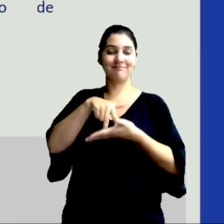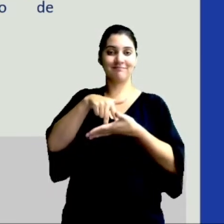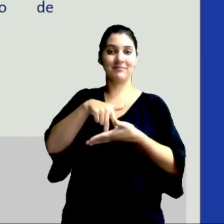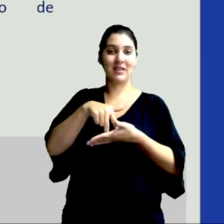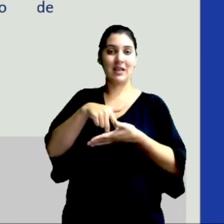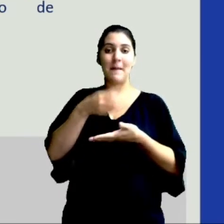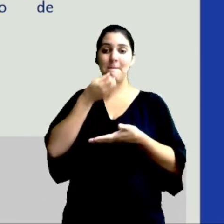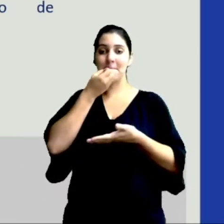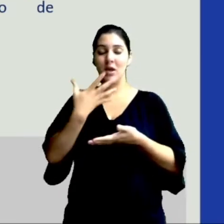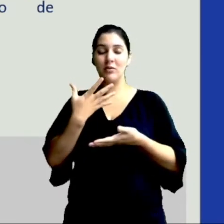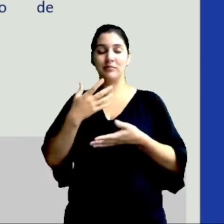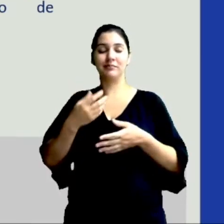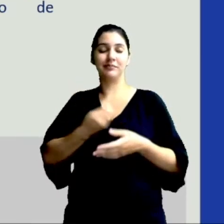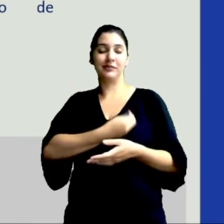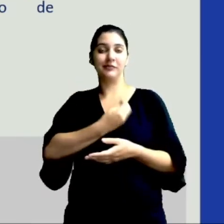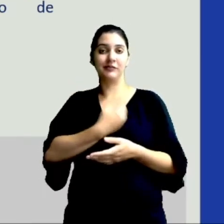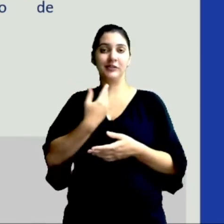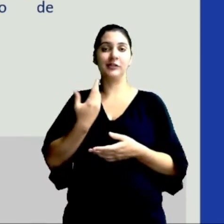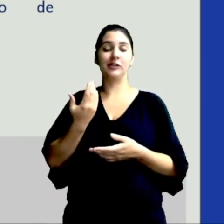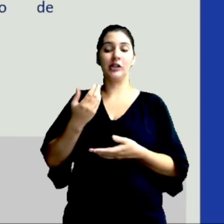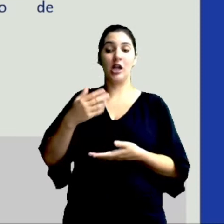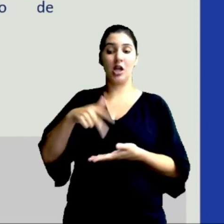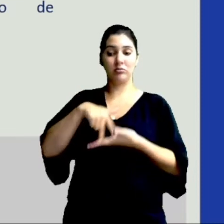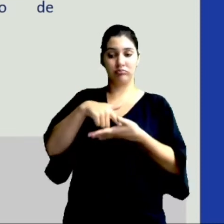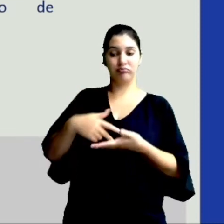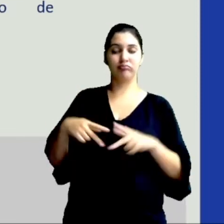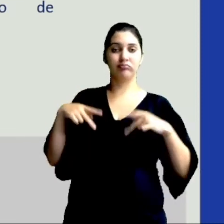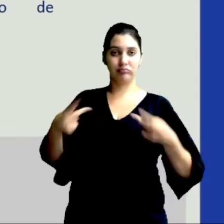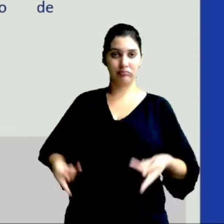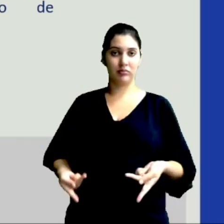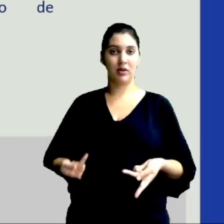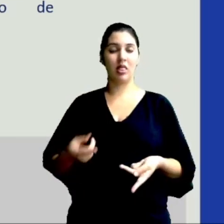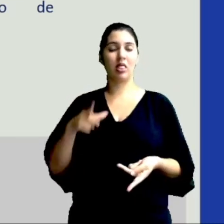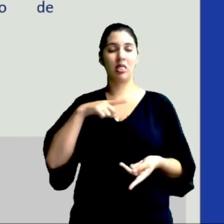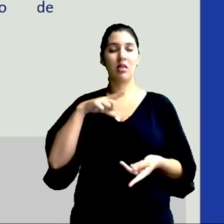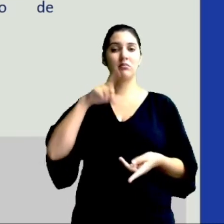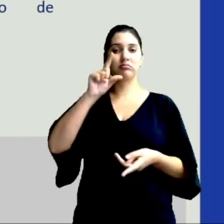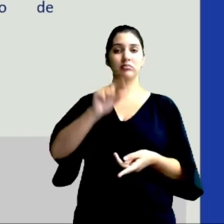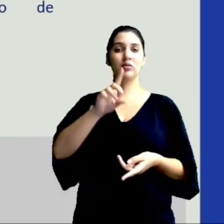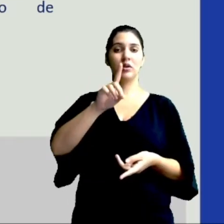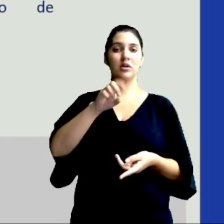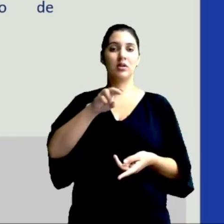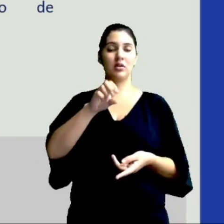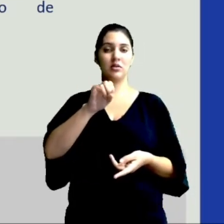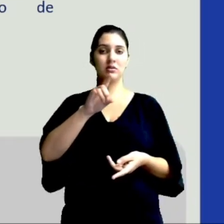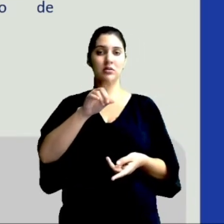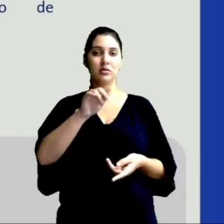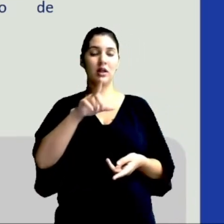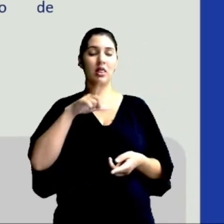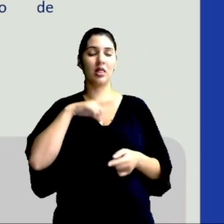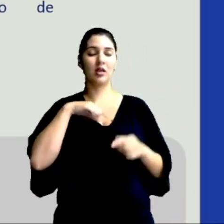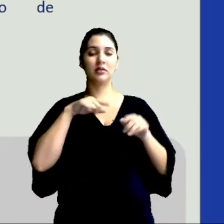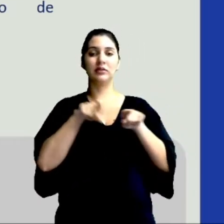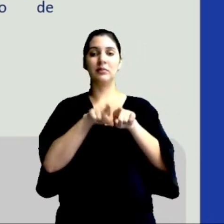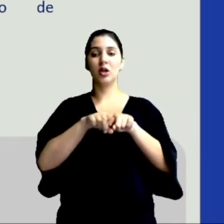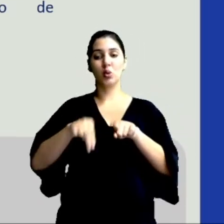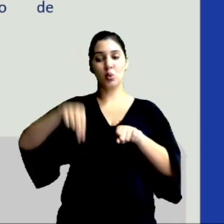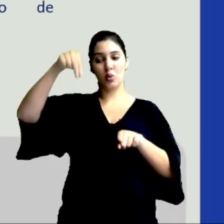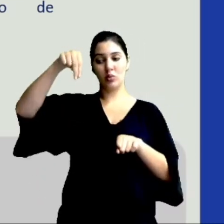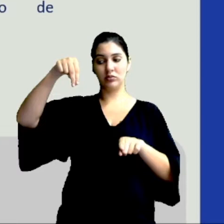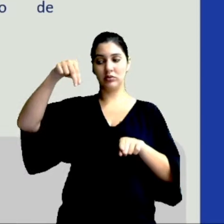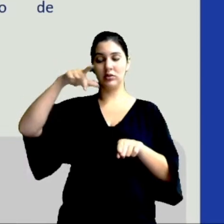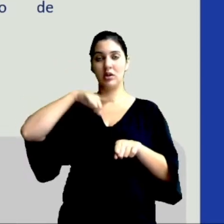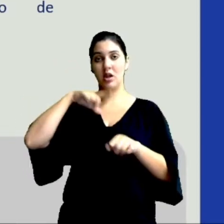favorável para a fixação humana, então vai ter uma pouca densidade, né? Então, lá em cima, no alto, no norte, né, vamos ter